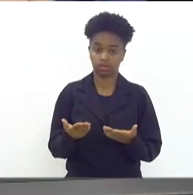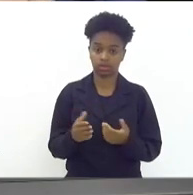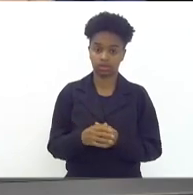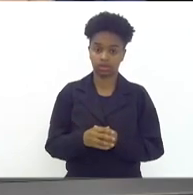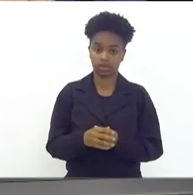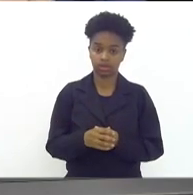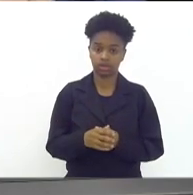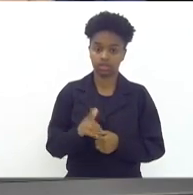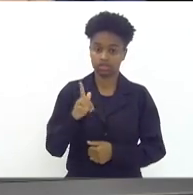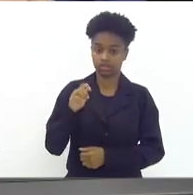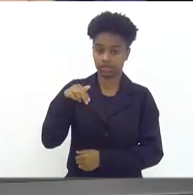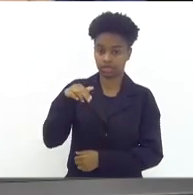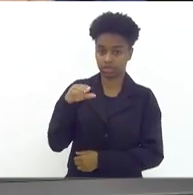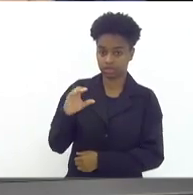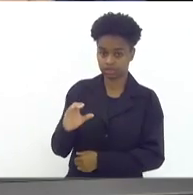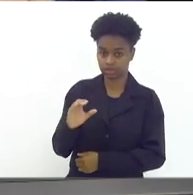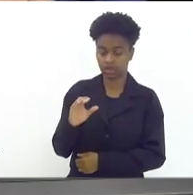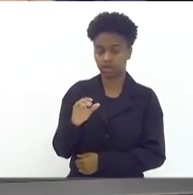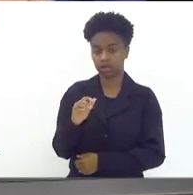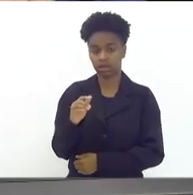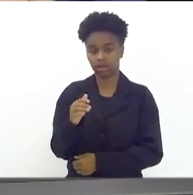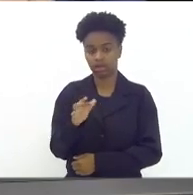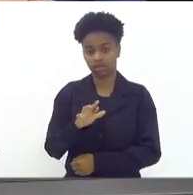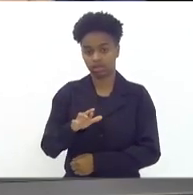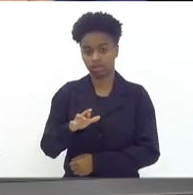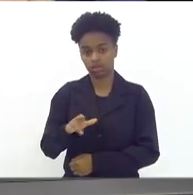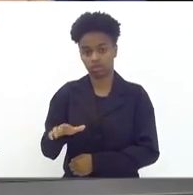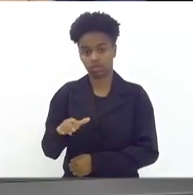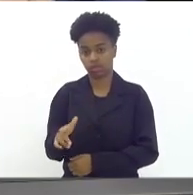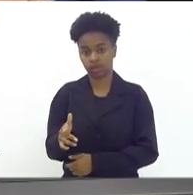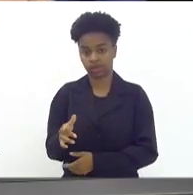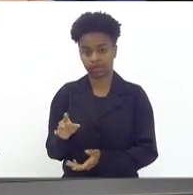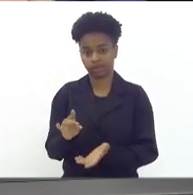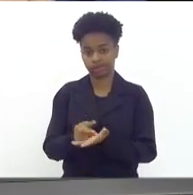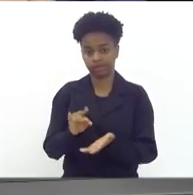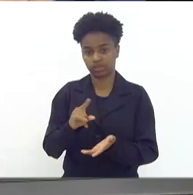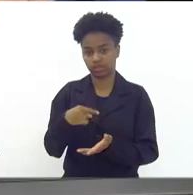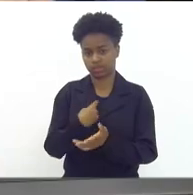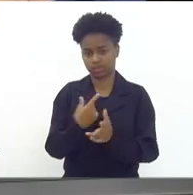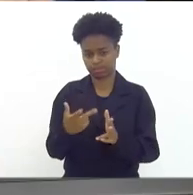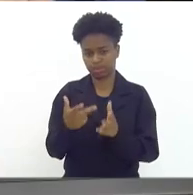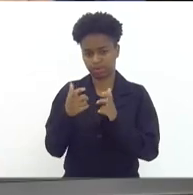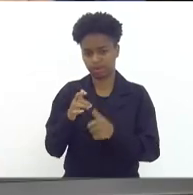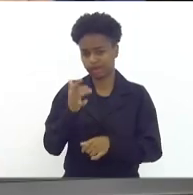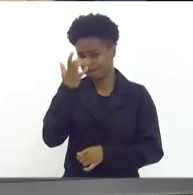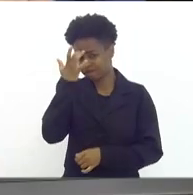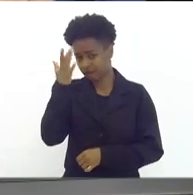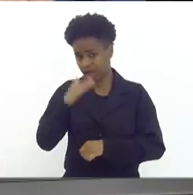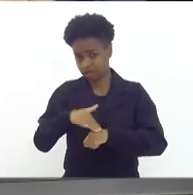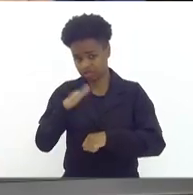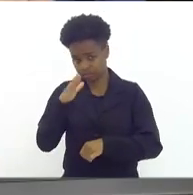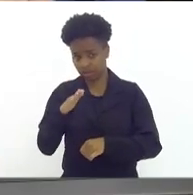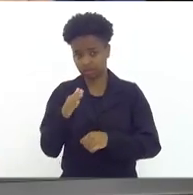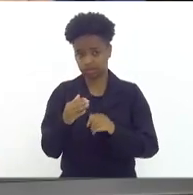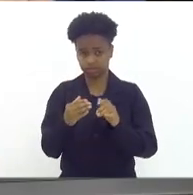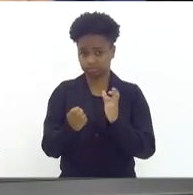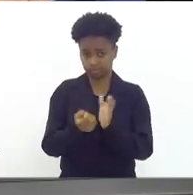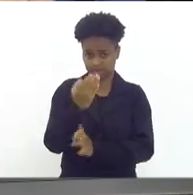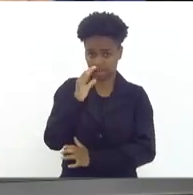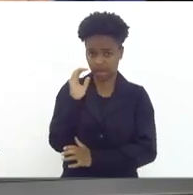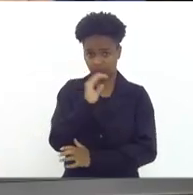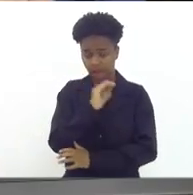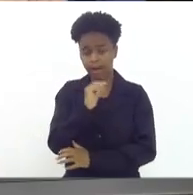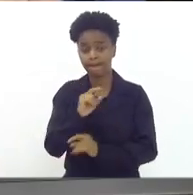o GNC ele não atende plenamente uma localidade há de se ver que ao tempo que ele é mais fácil de implantar mais rápido mas